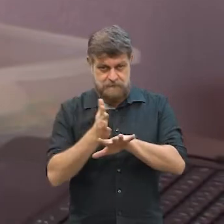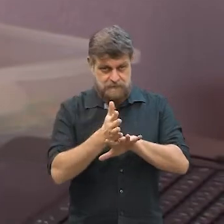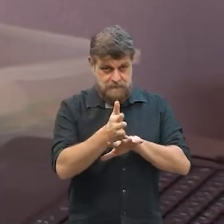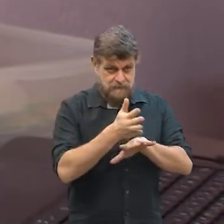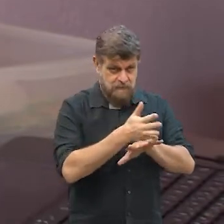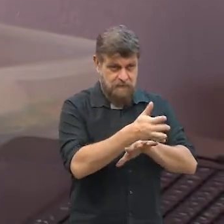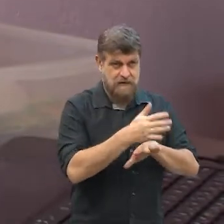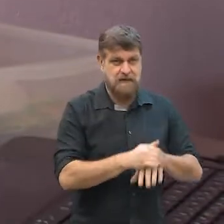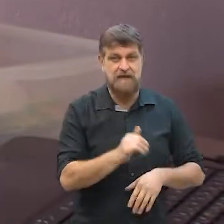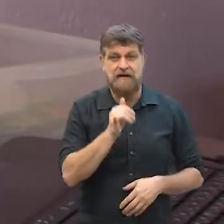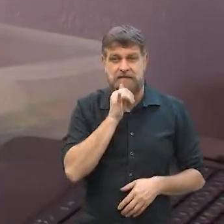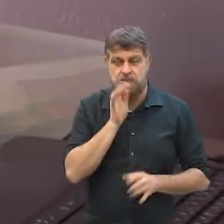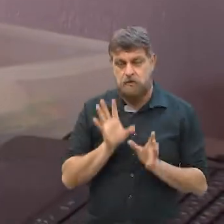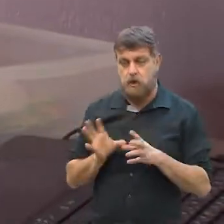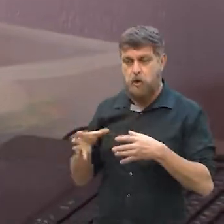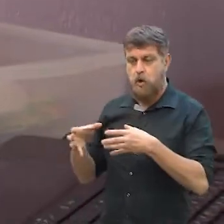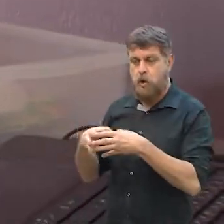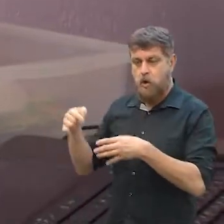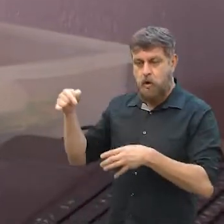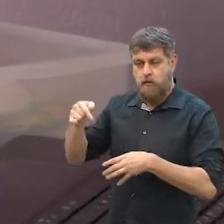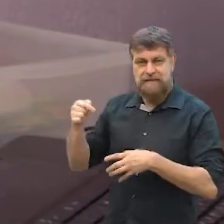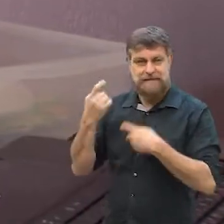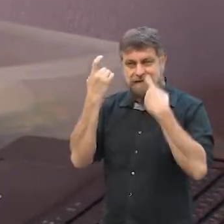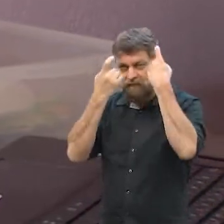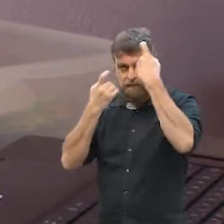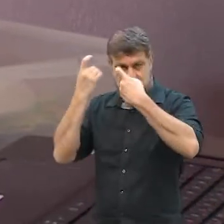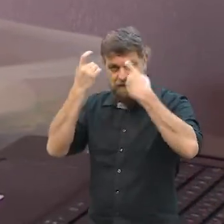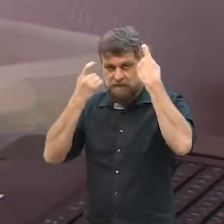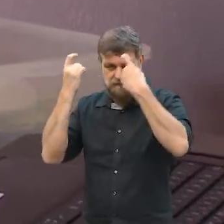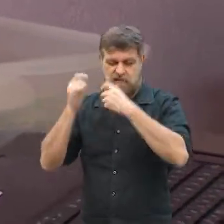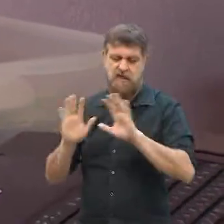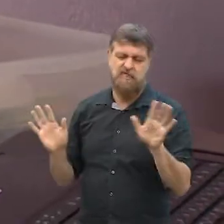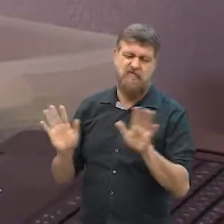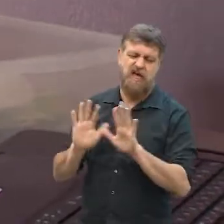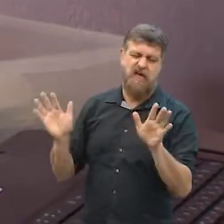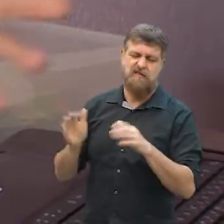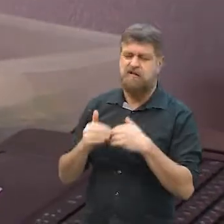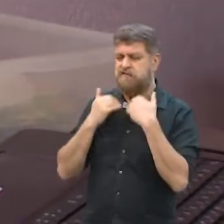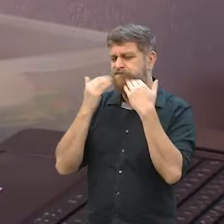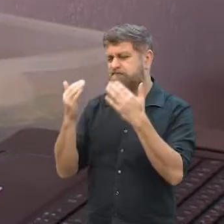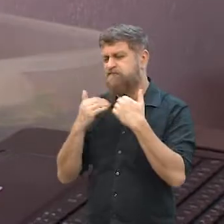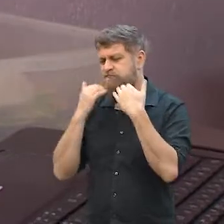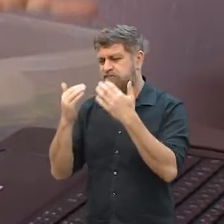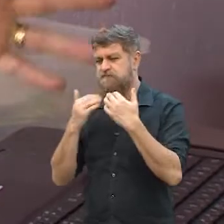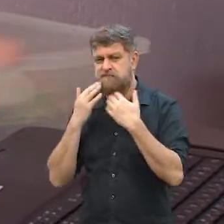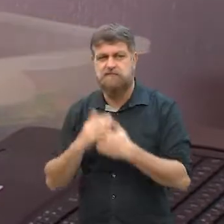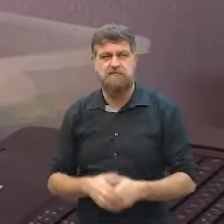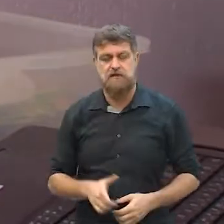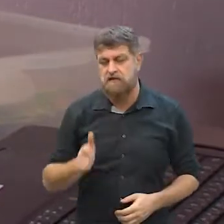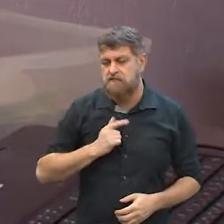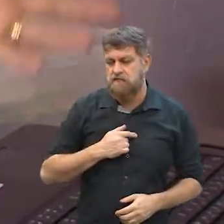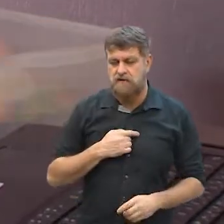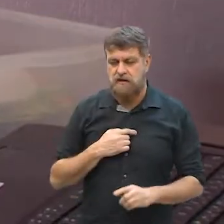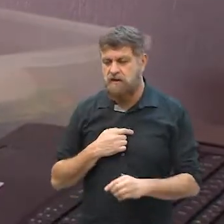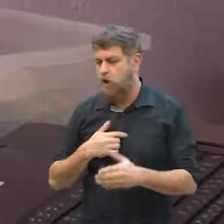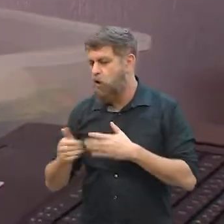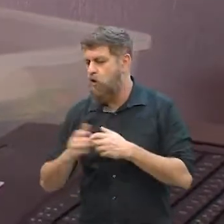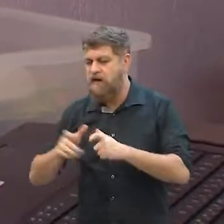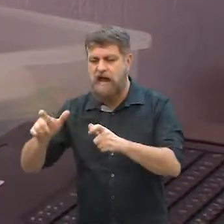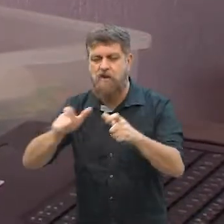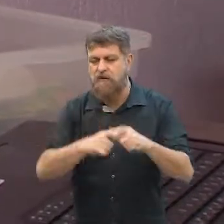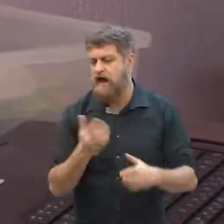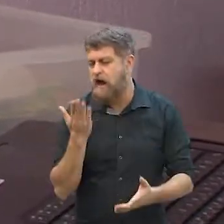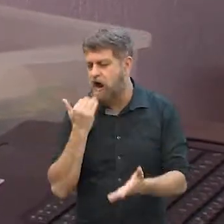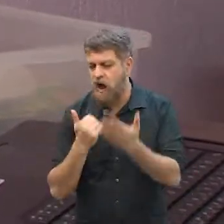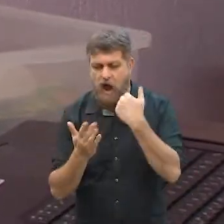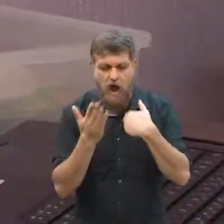exemplo, existem grupos que não se preocupam absolutamente nada de pessoas, eu como o que está na rua, o que me dá na cabeça,